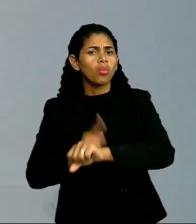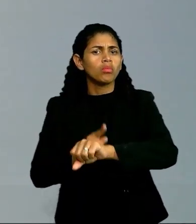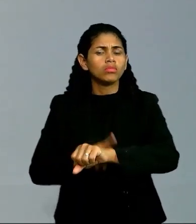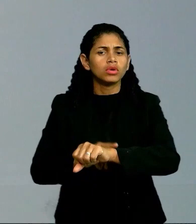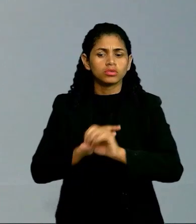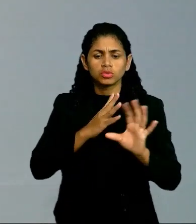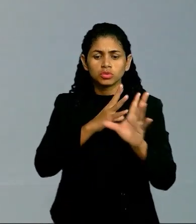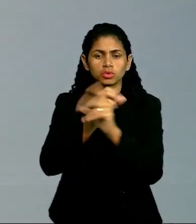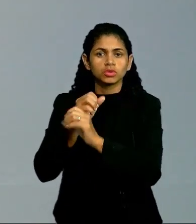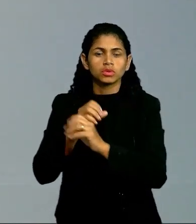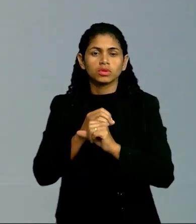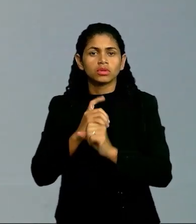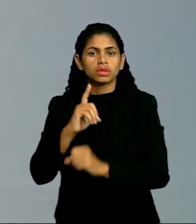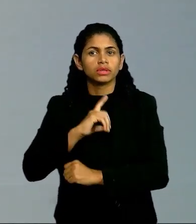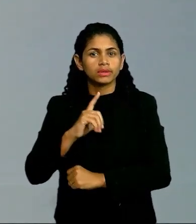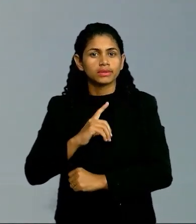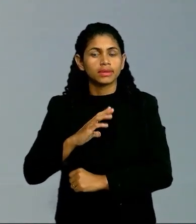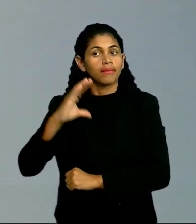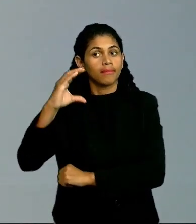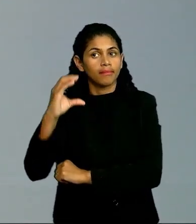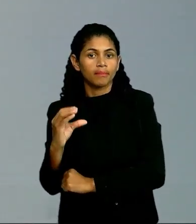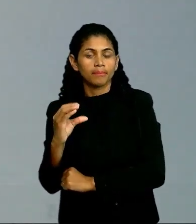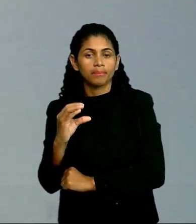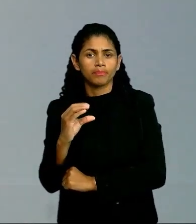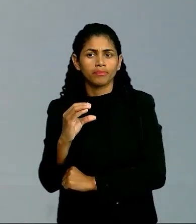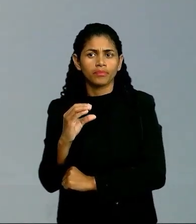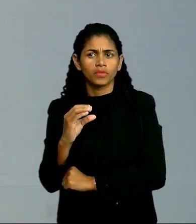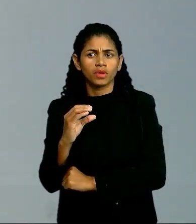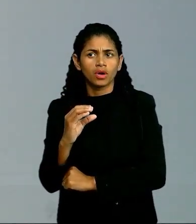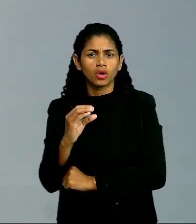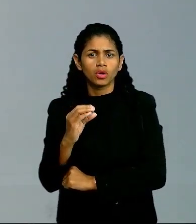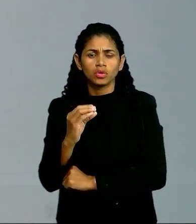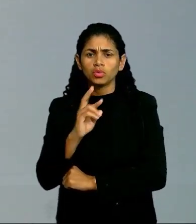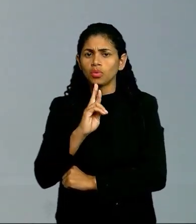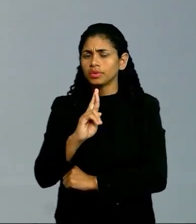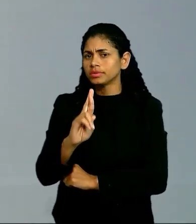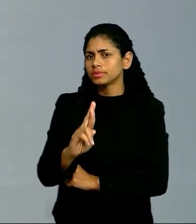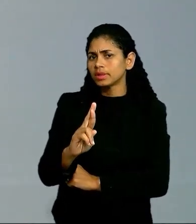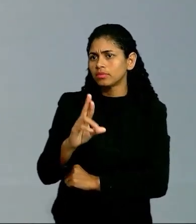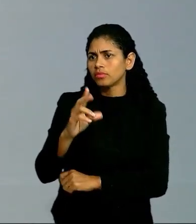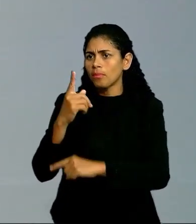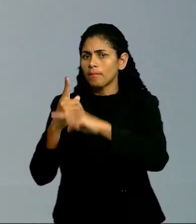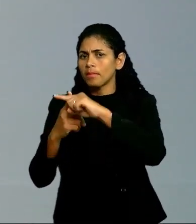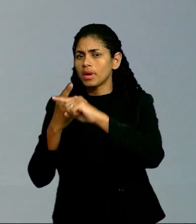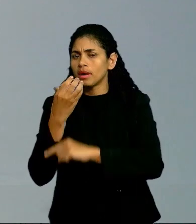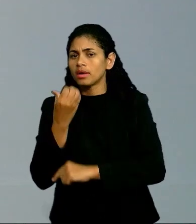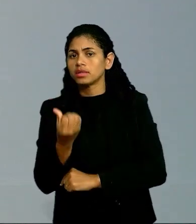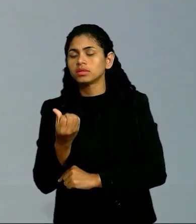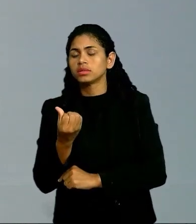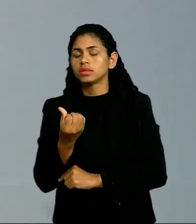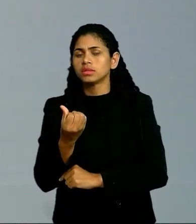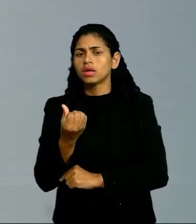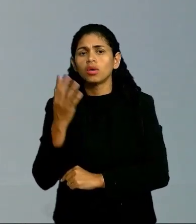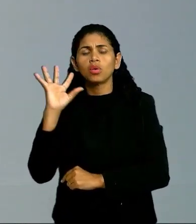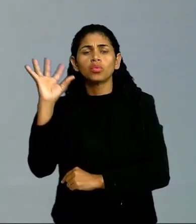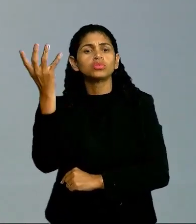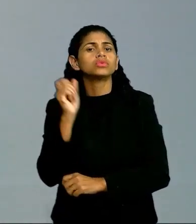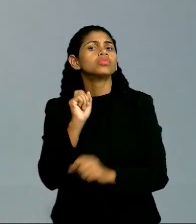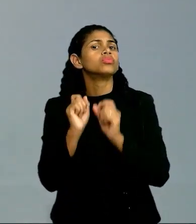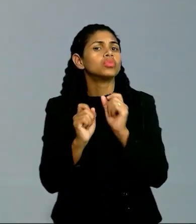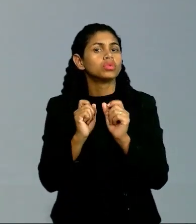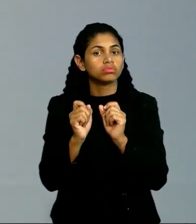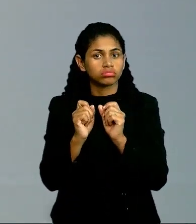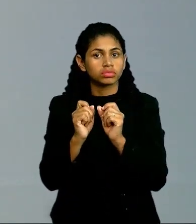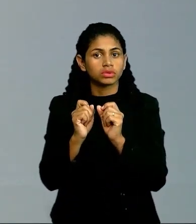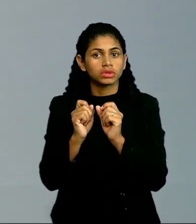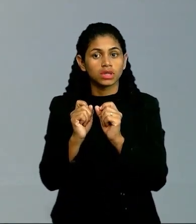que tenha carbono e esse NOx der, por exemplo, mais 6, o que vai acontecer então? O NOx ele saiu de mais 4 e foi